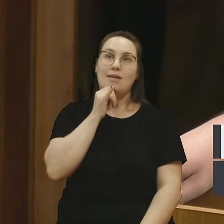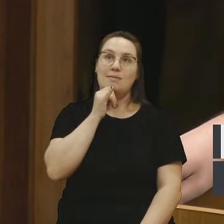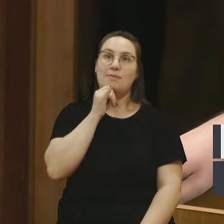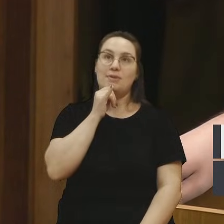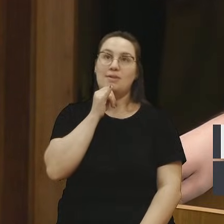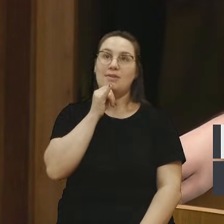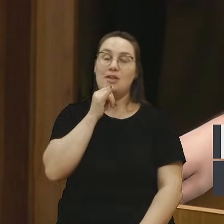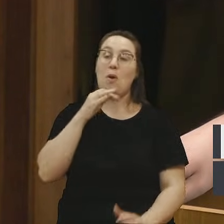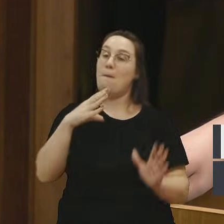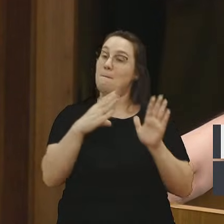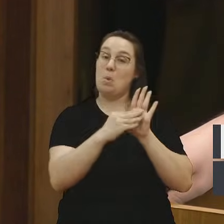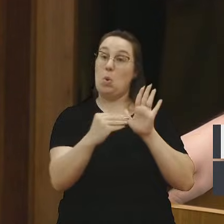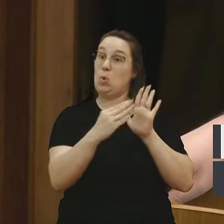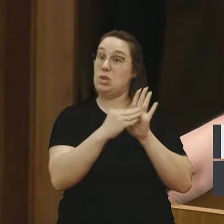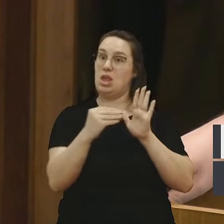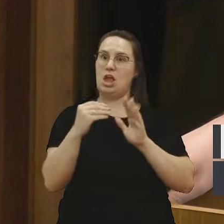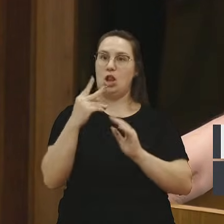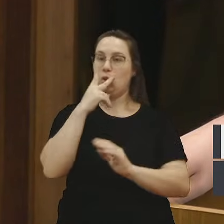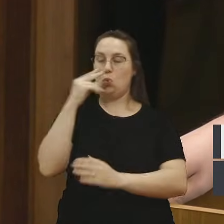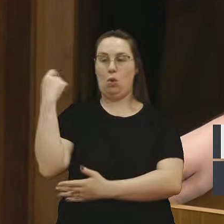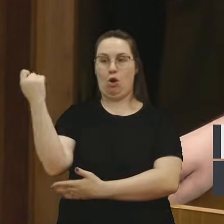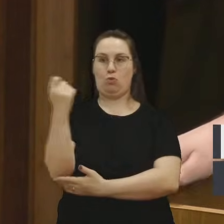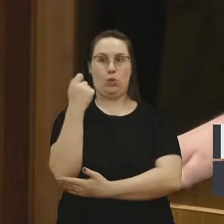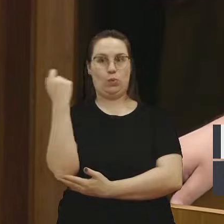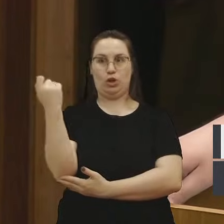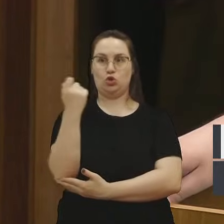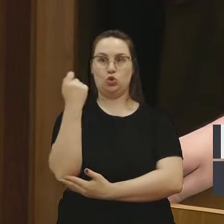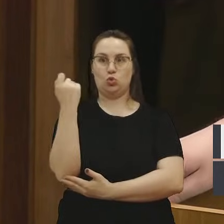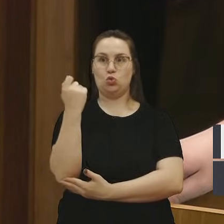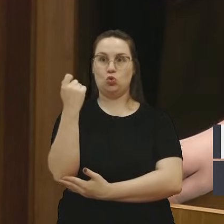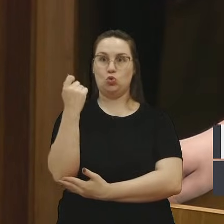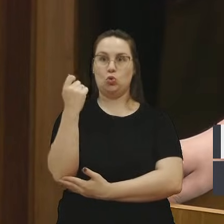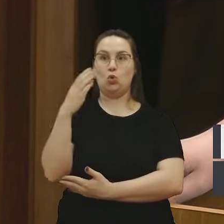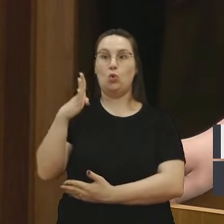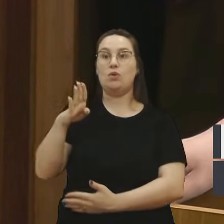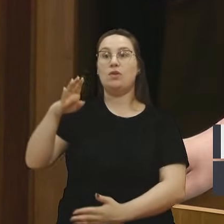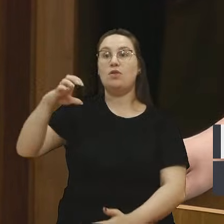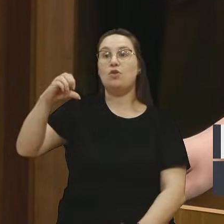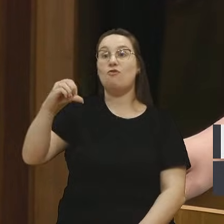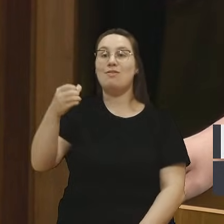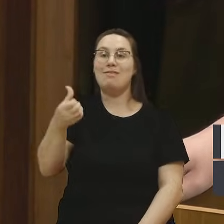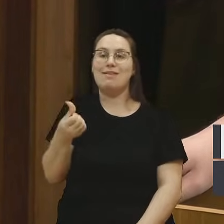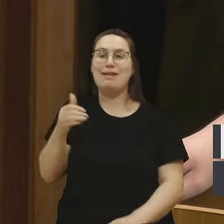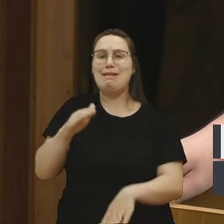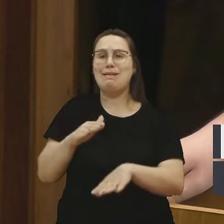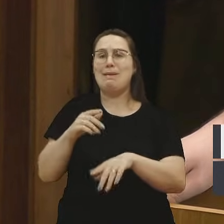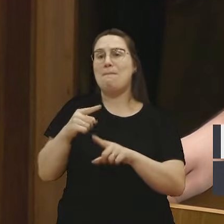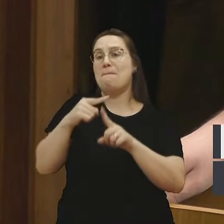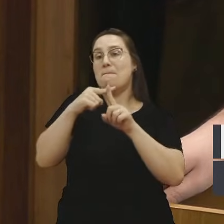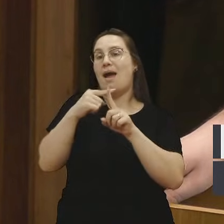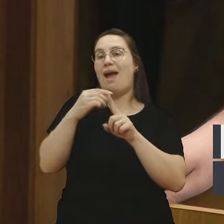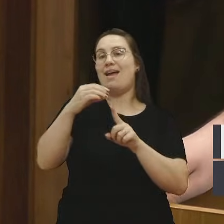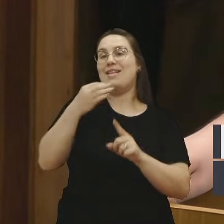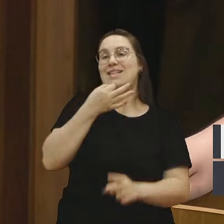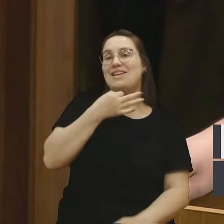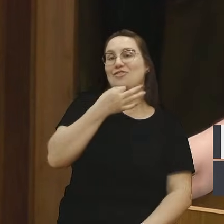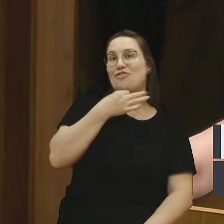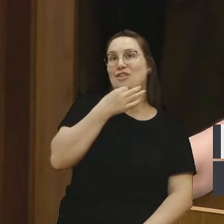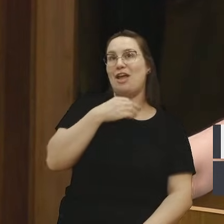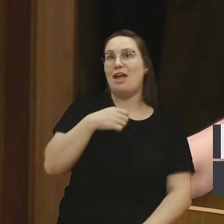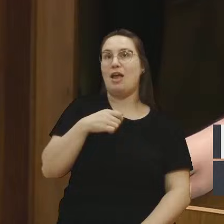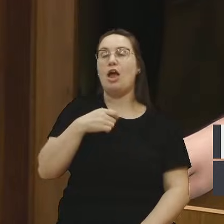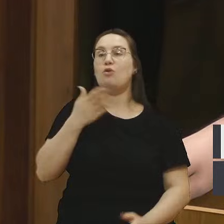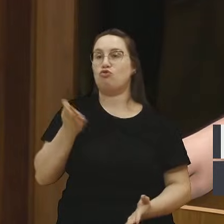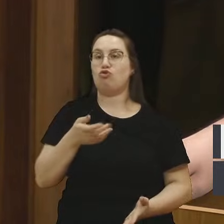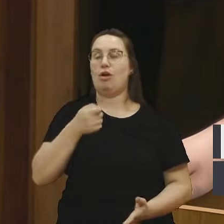modelo a toda a terra. Então, é todo o Rio Grande do Sul, né? Aos 496 e mais a Caxias do Sul. Eu já estou quase improvisando no meu discurso, mas eu fiz um discurso aqui